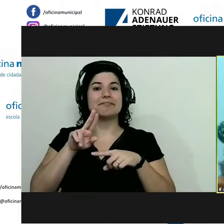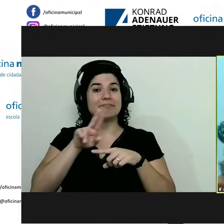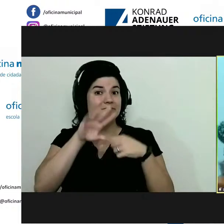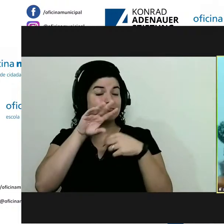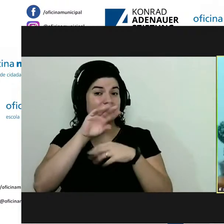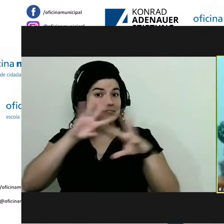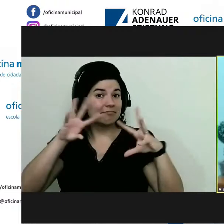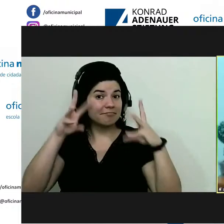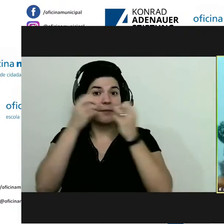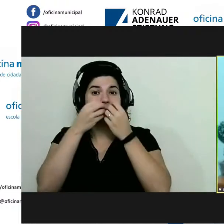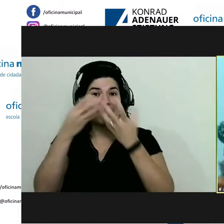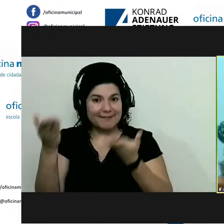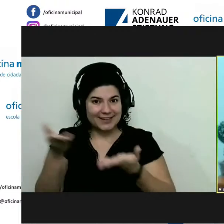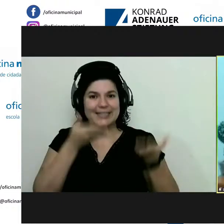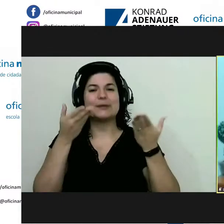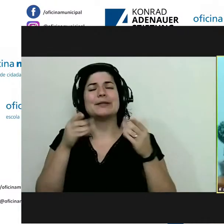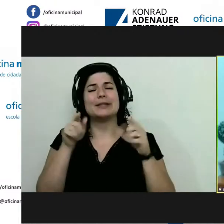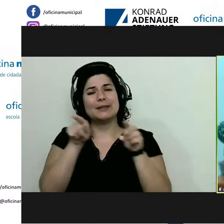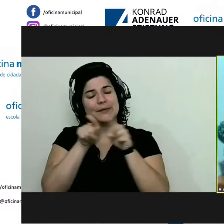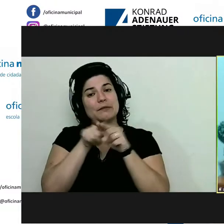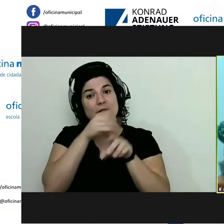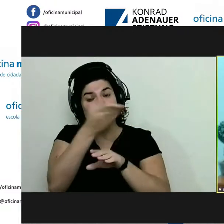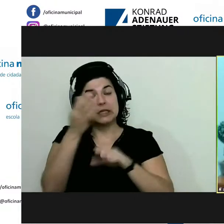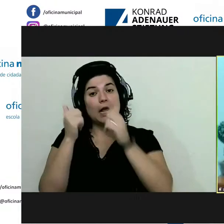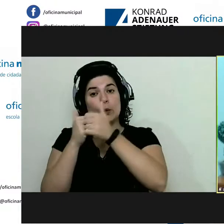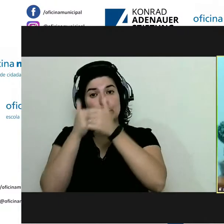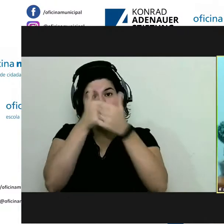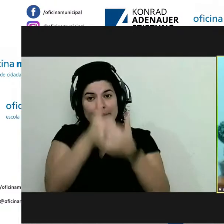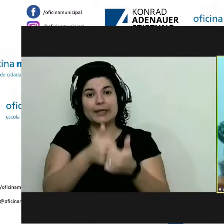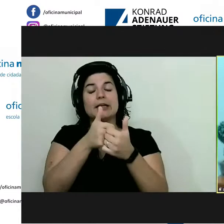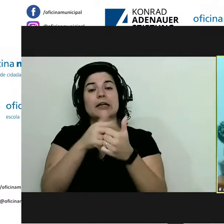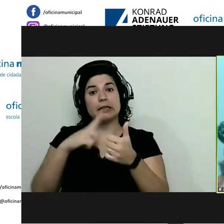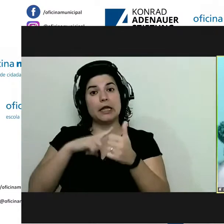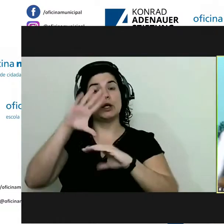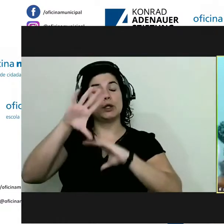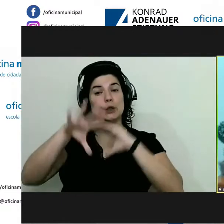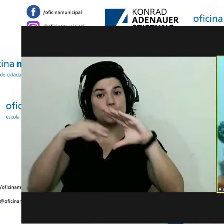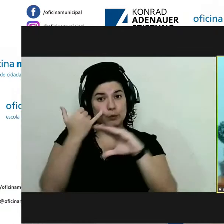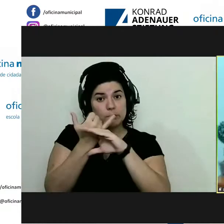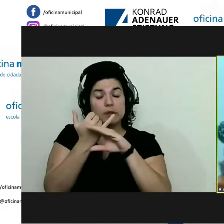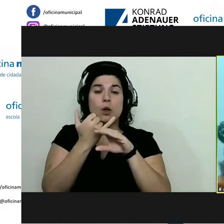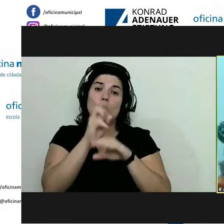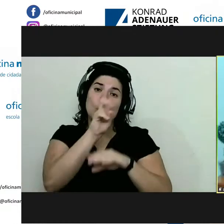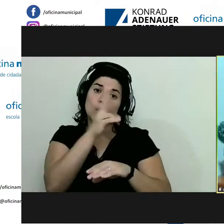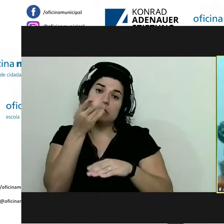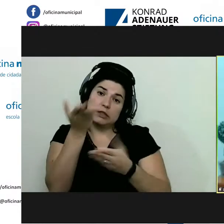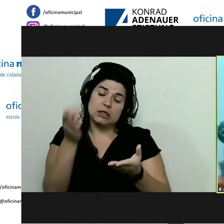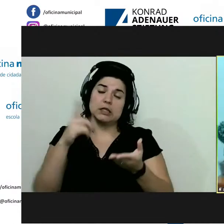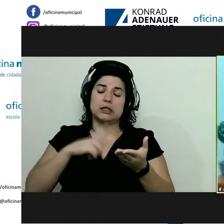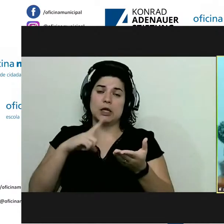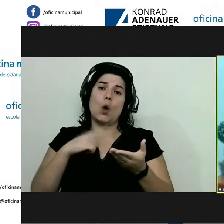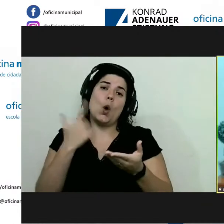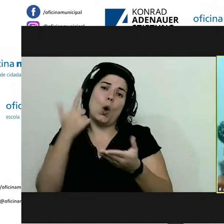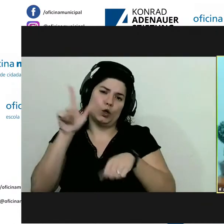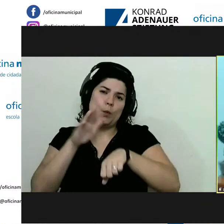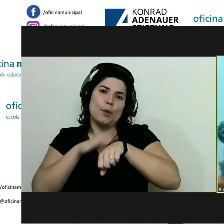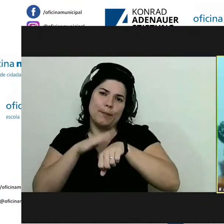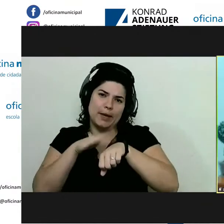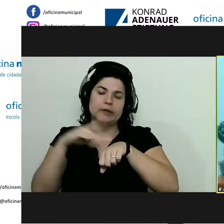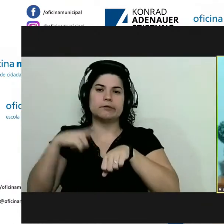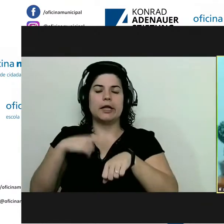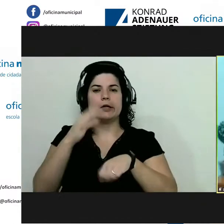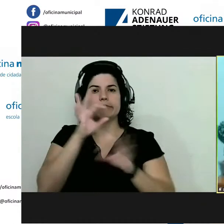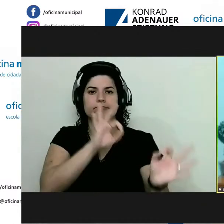que estão aqui pelos um seja também vai te bem-vindos todos que estamos acompanhando aí principalmente pelo YouTube é você que estiver acompanhando no outro momento esse